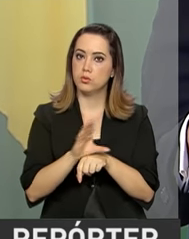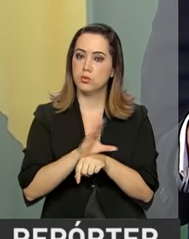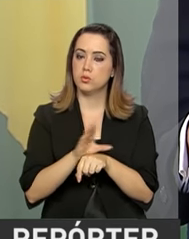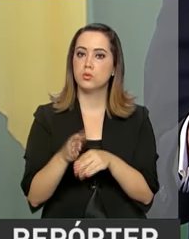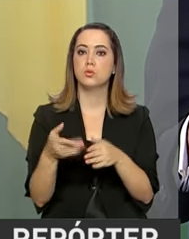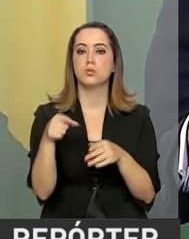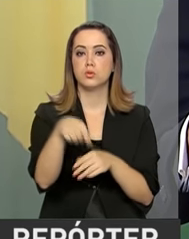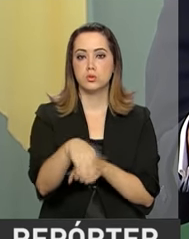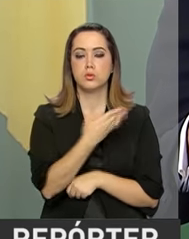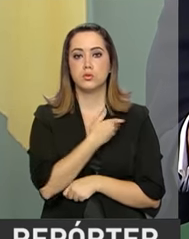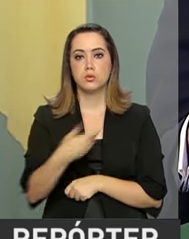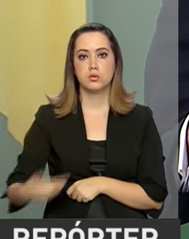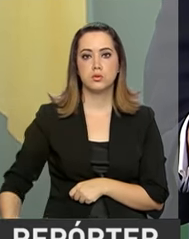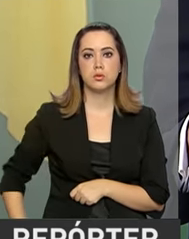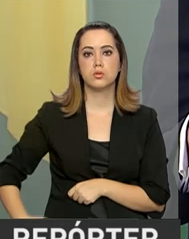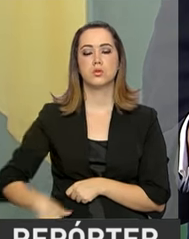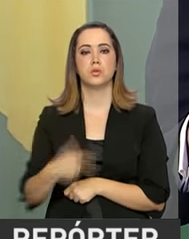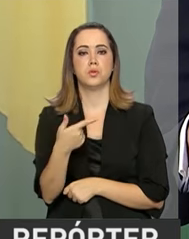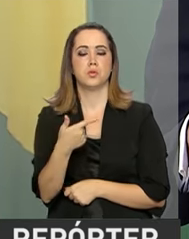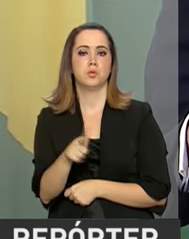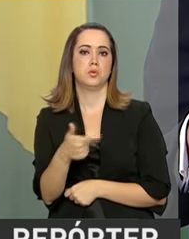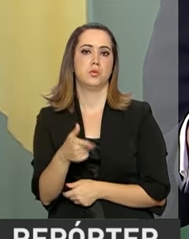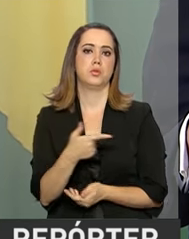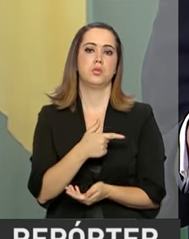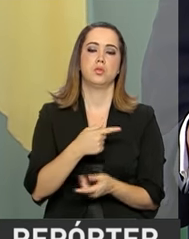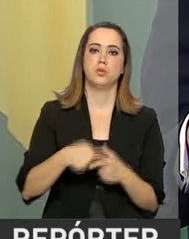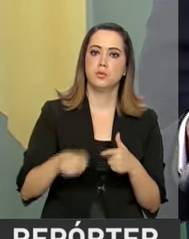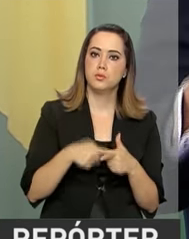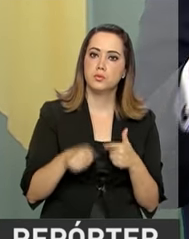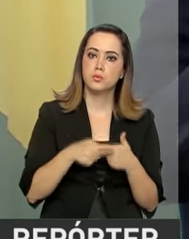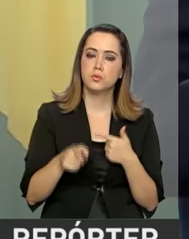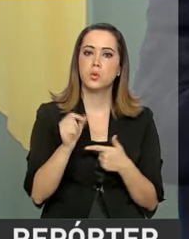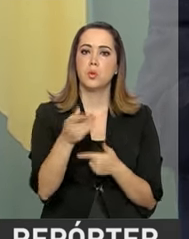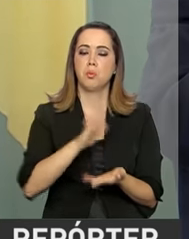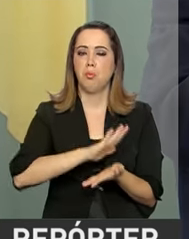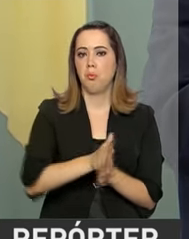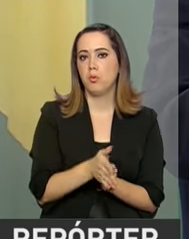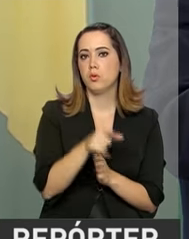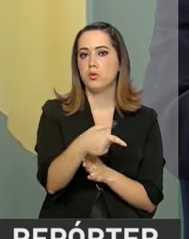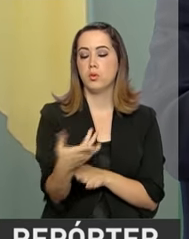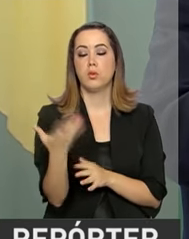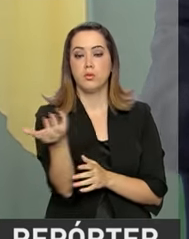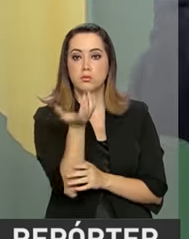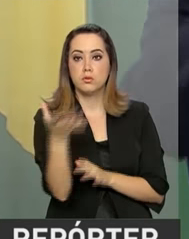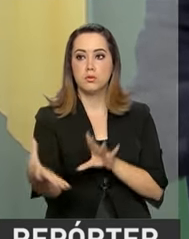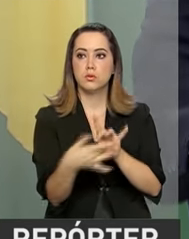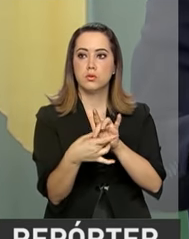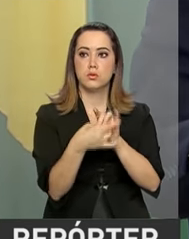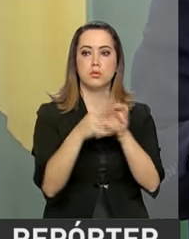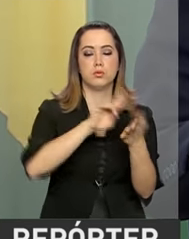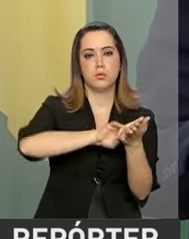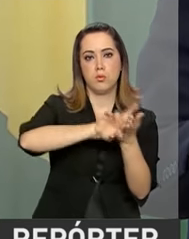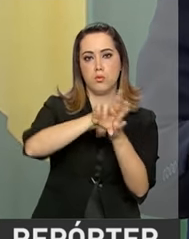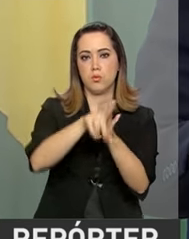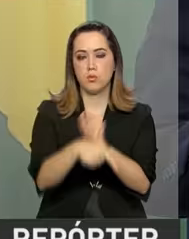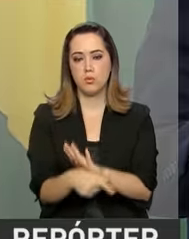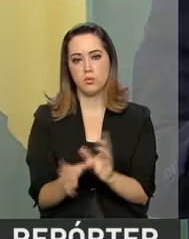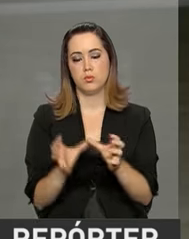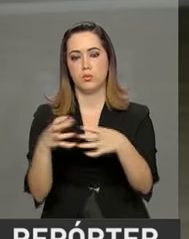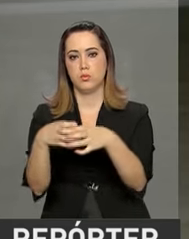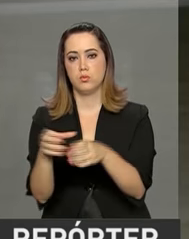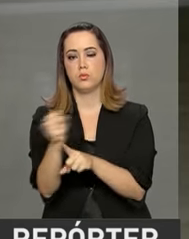Federal. Este é um governo que não tem preconceitos. Este é um governo que quer unir as várias classes sociais para construir o